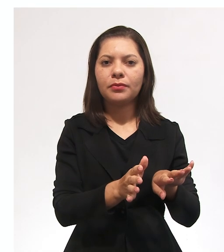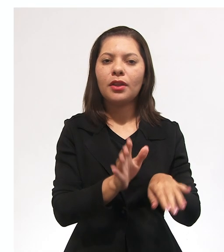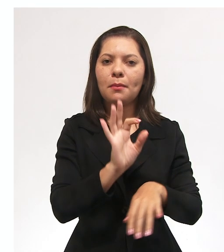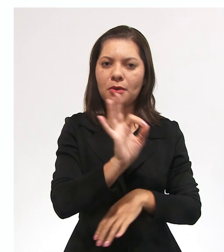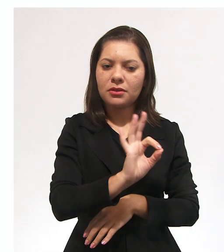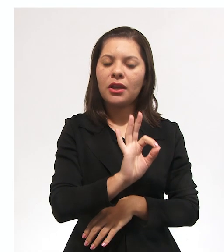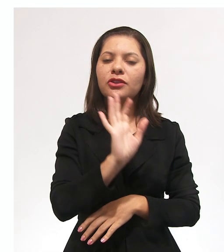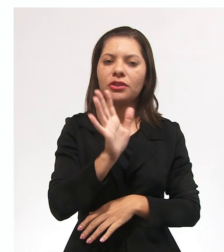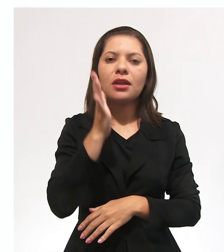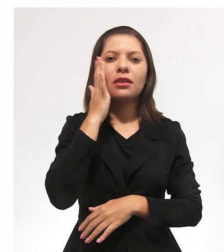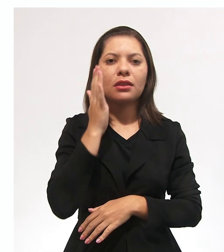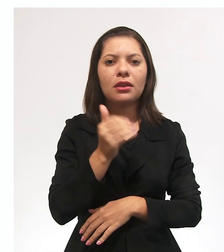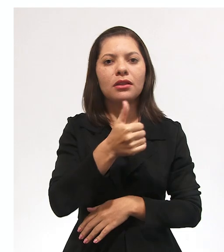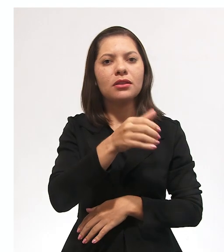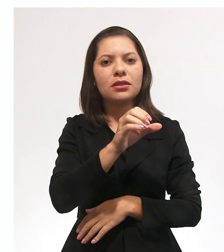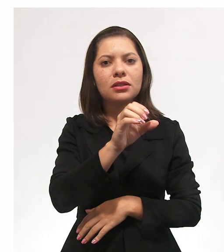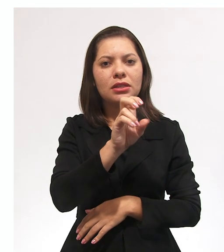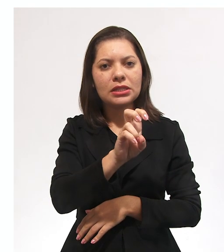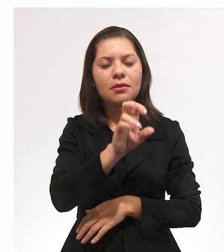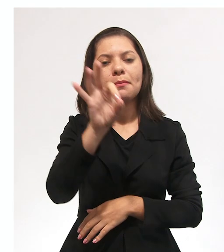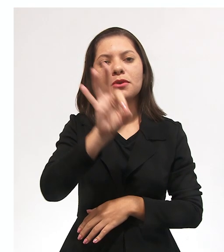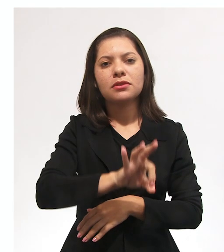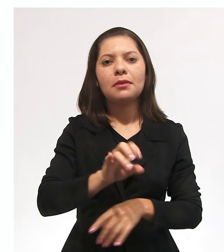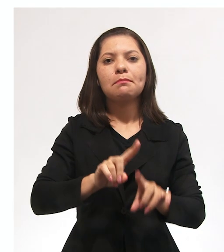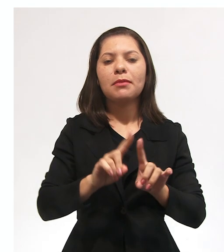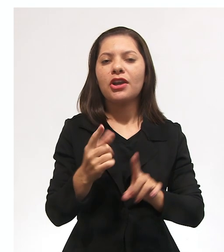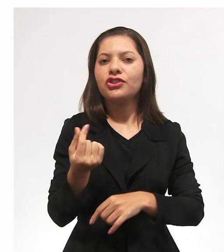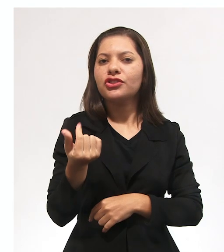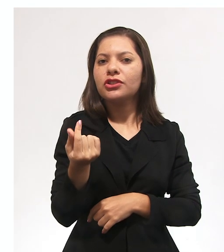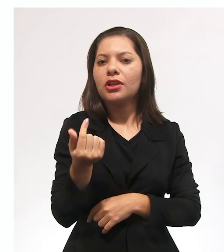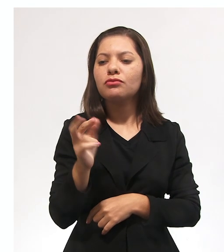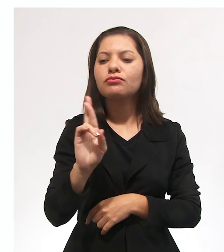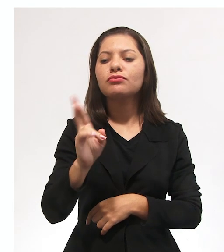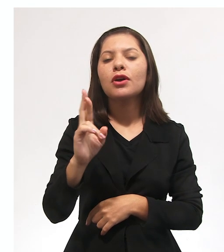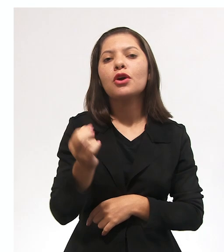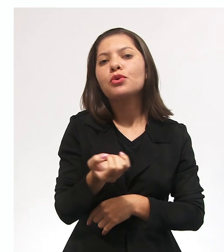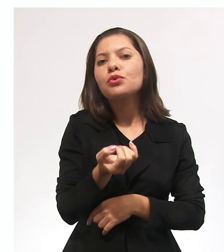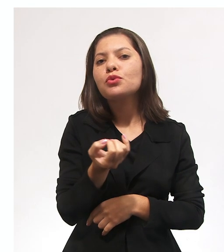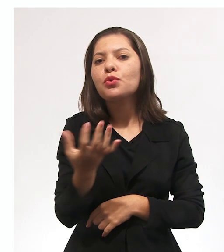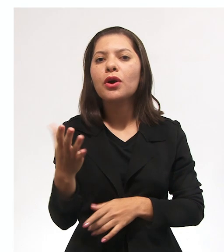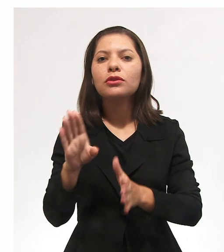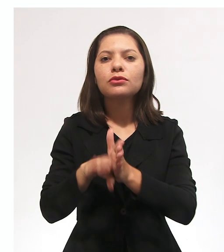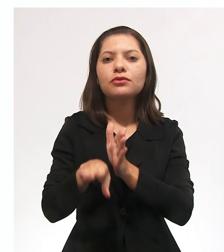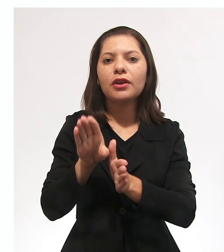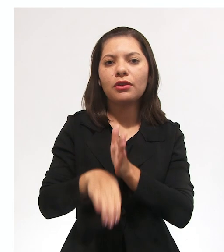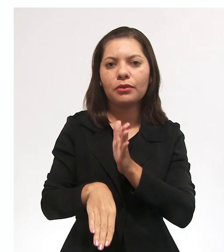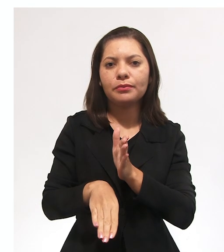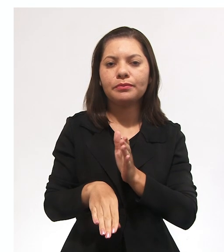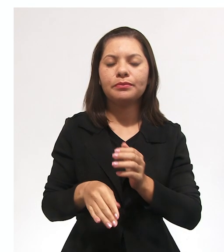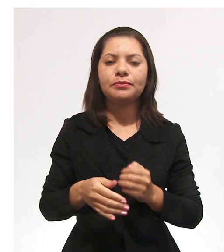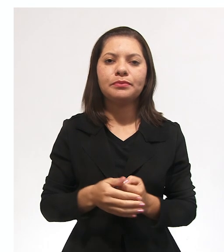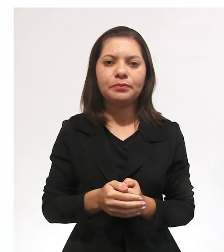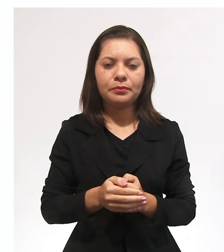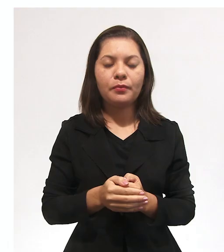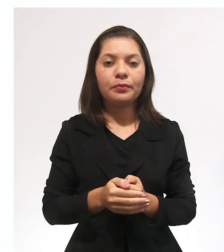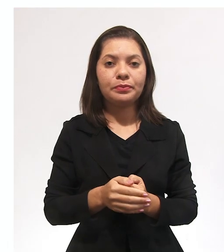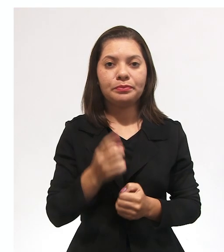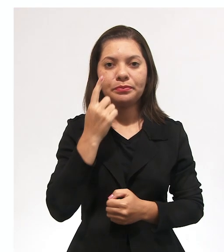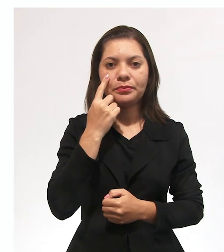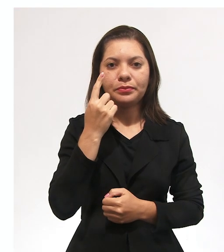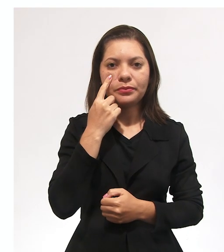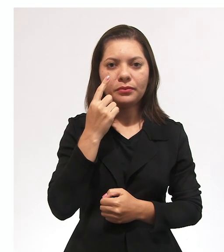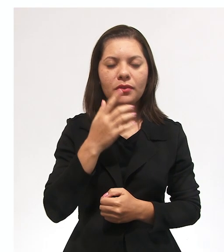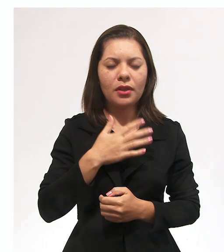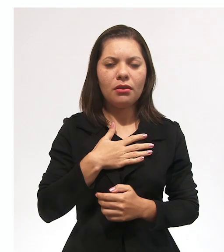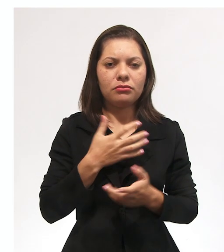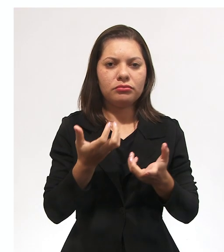eu já sei que é 15%. Agora em dinheiro, quanto de verdade vai ser esse valor, esse desconto? Então aí, quando a gente tem, eu quero